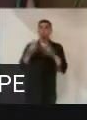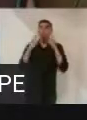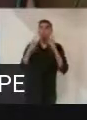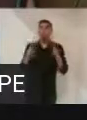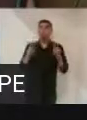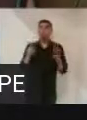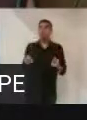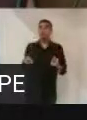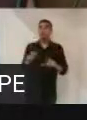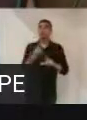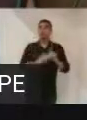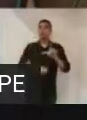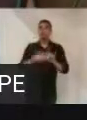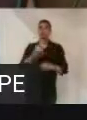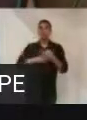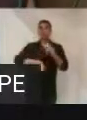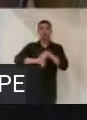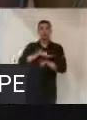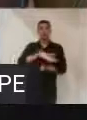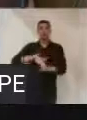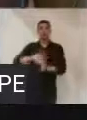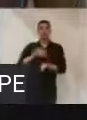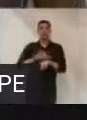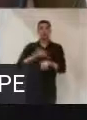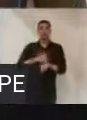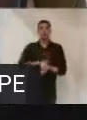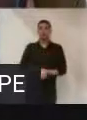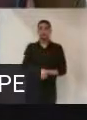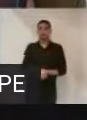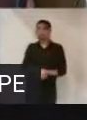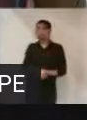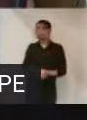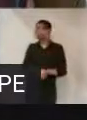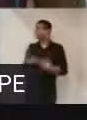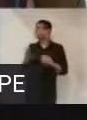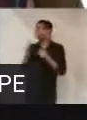logística reversa do aço. Então, com a palavra, doutora.